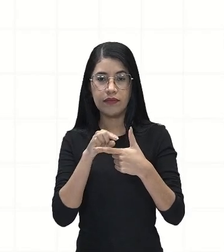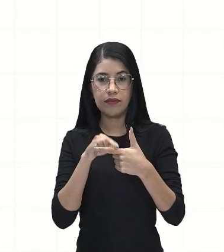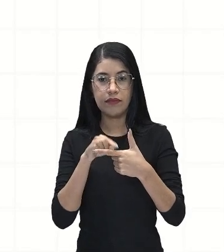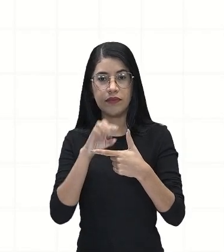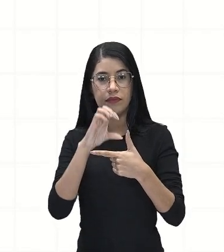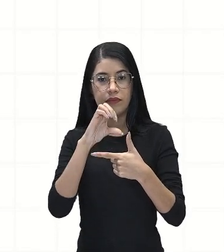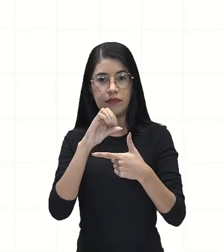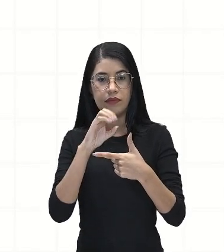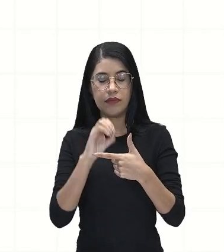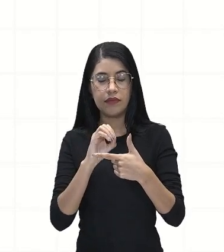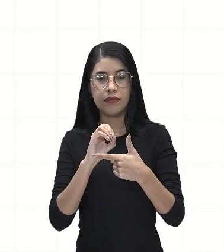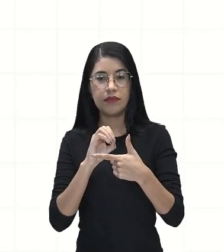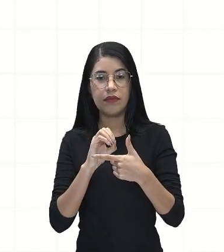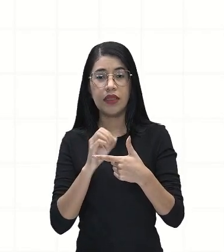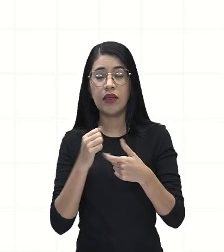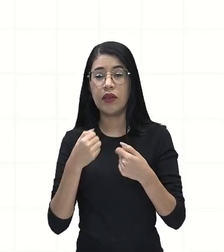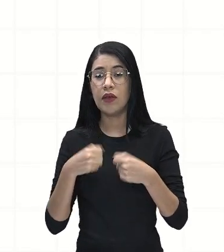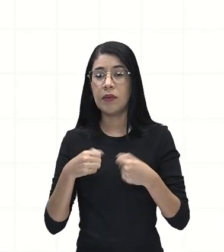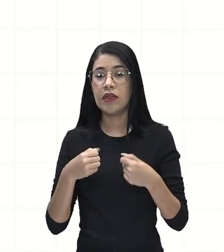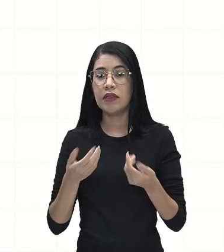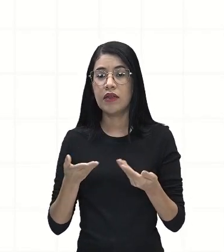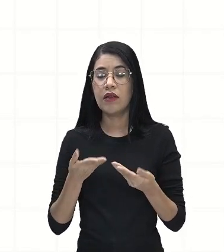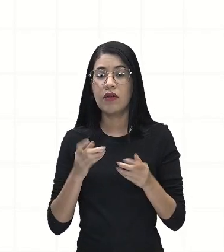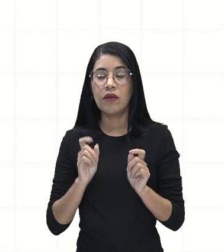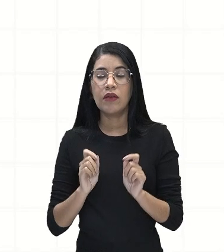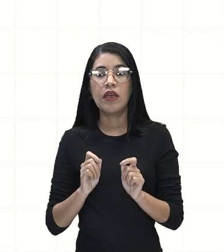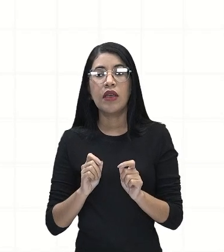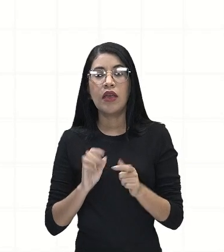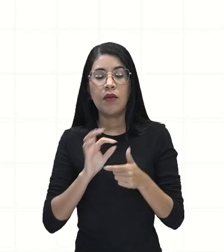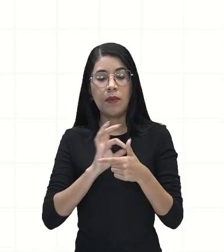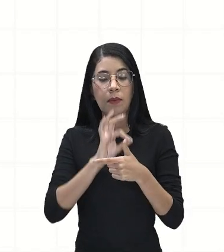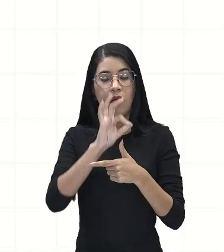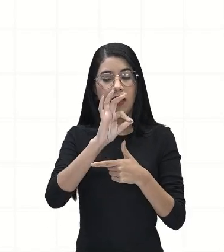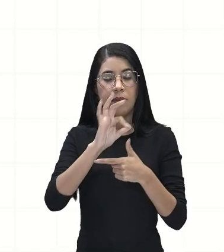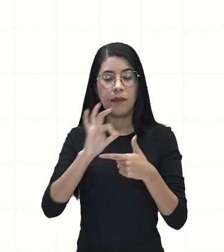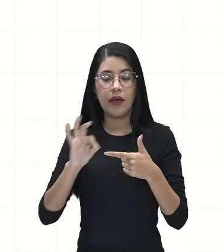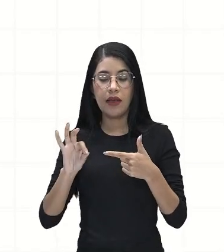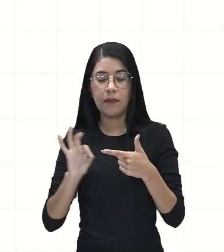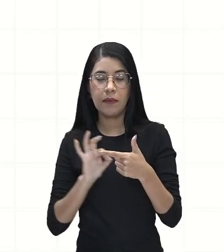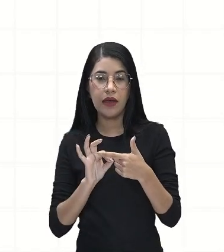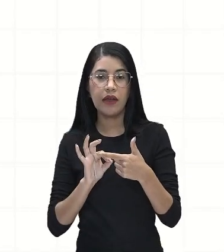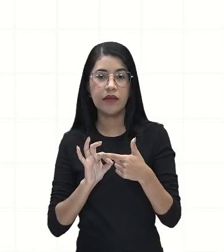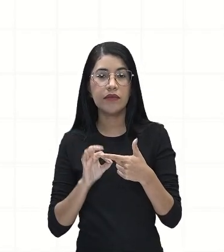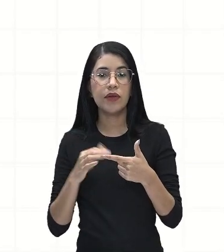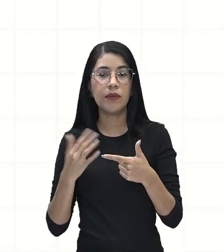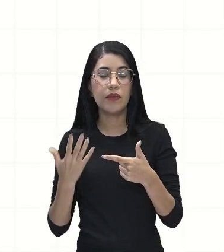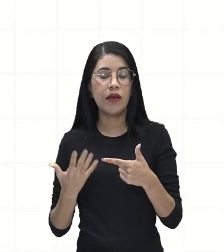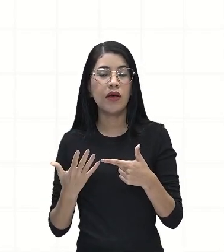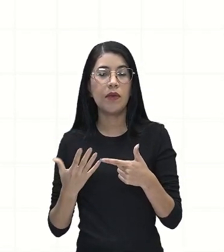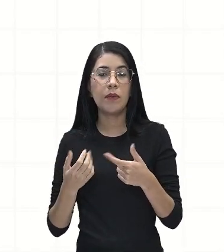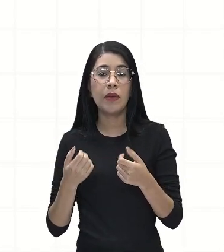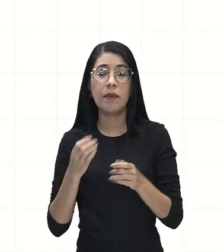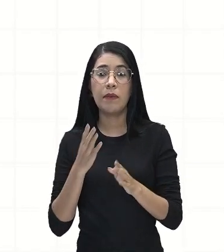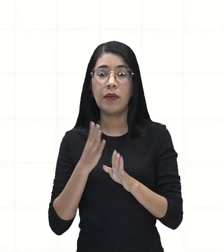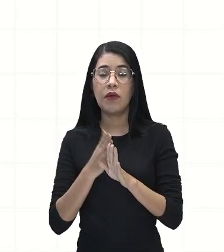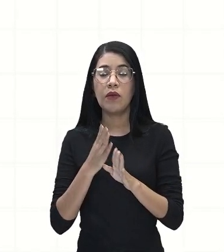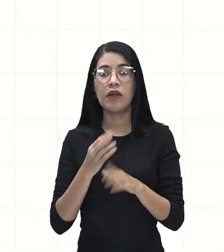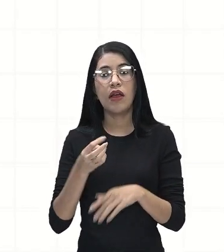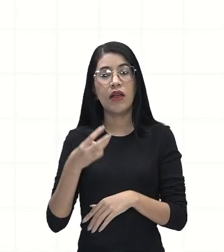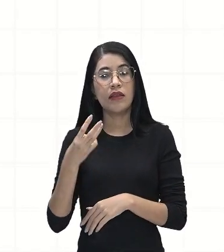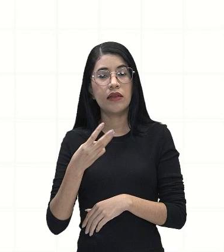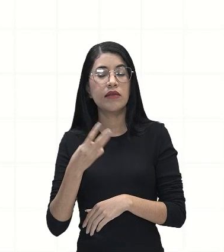E aí, então, eu preciso saber das medidas. Eu preciso de duas medidas para descobrir a terceira